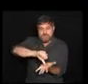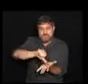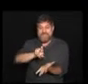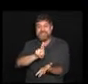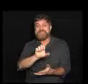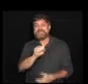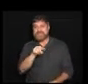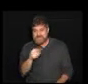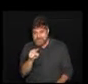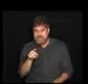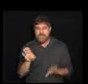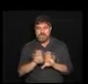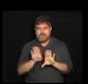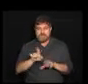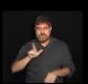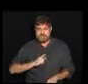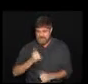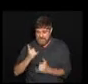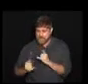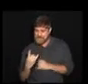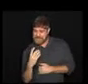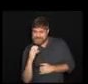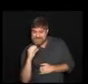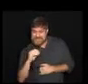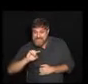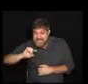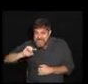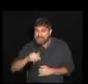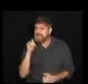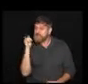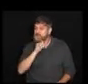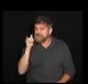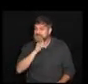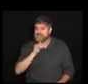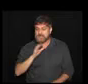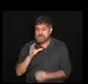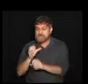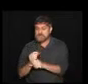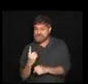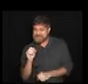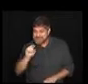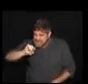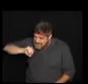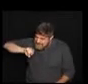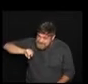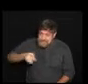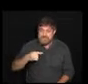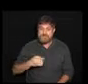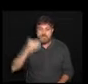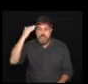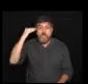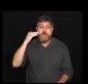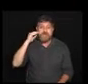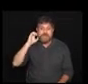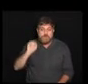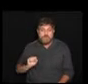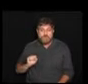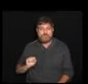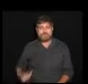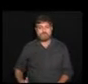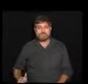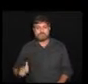de quase 10 mil casos na Itália e quase 10 mil casos na Coreia do Sul.